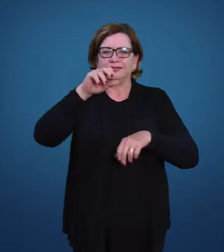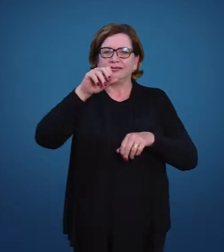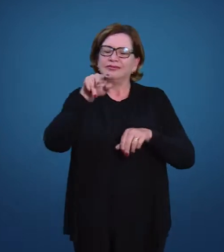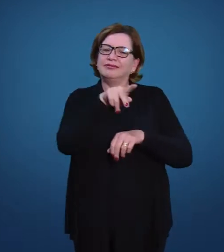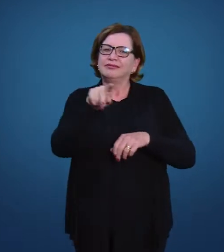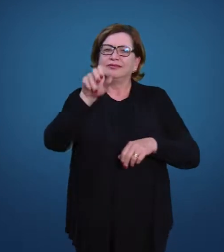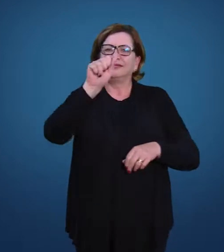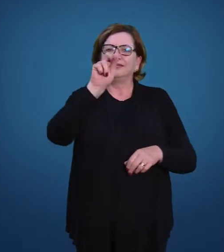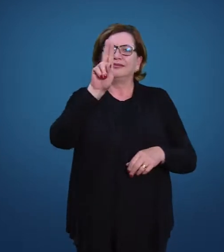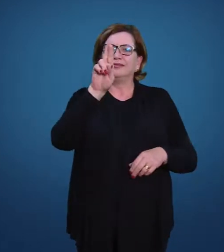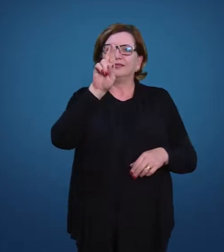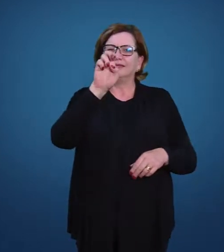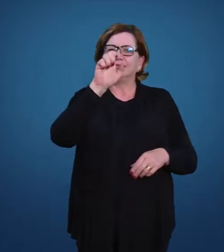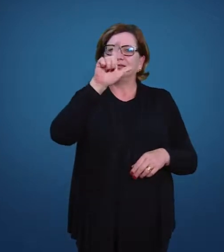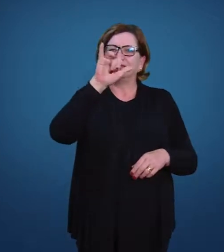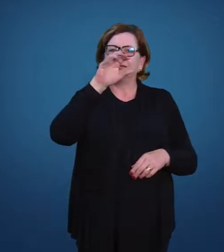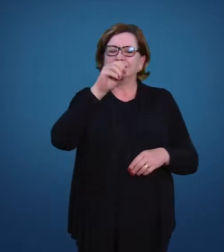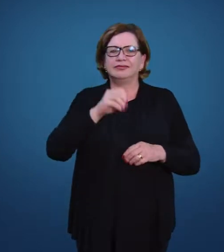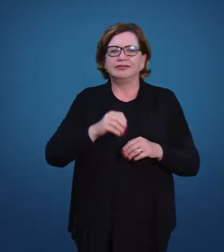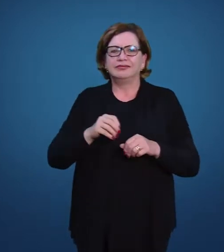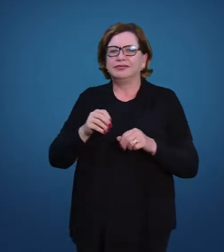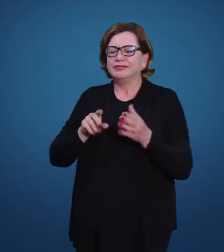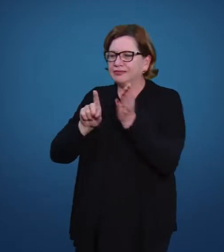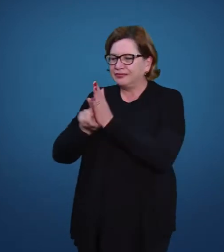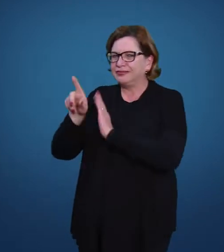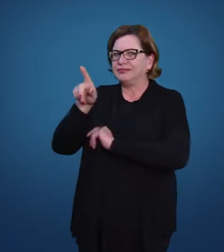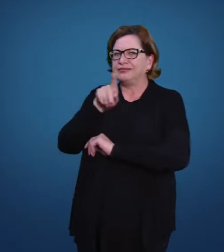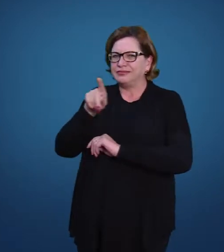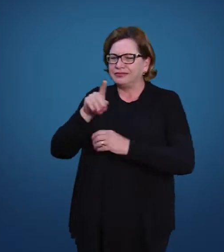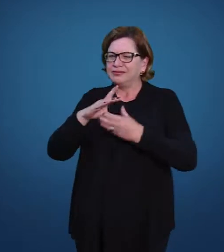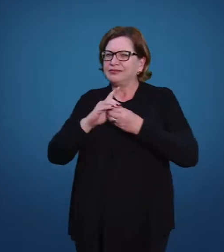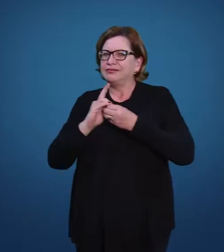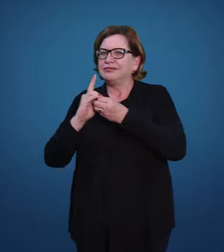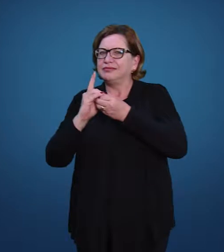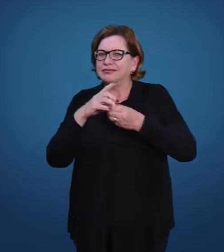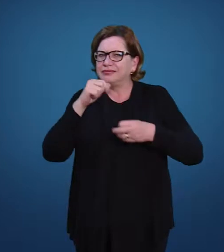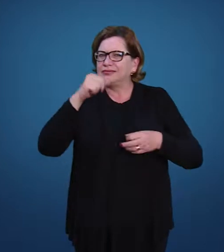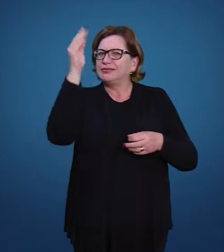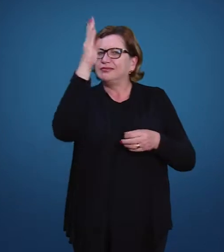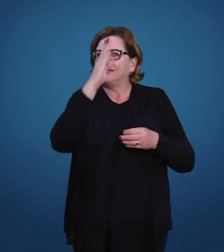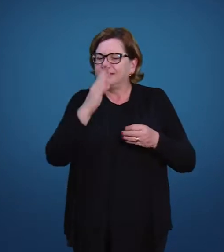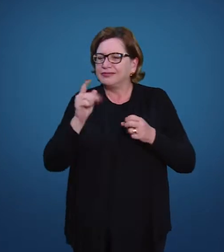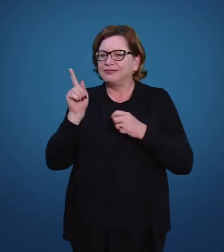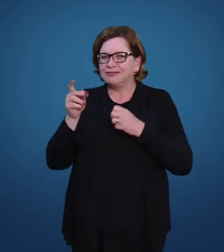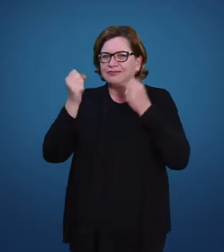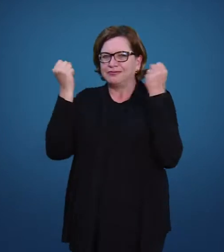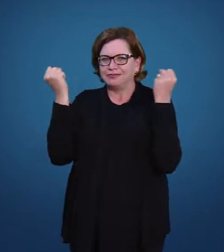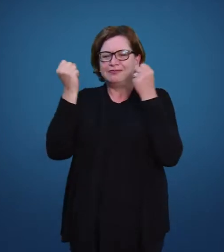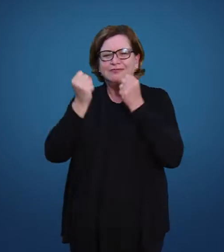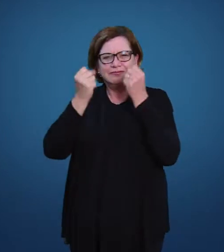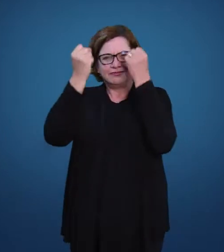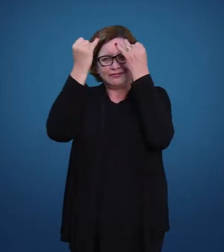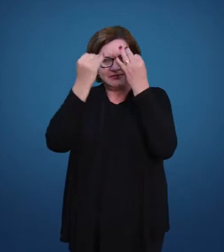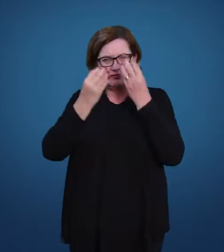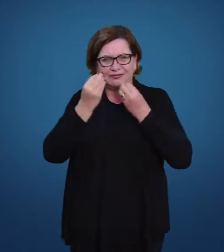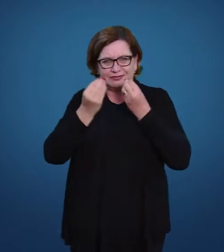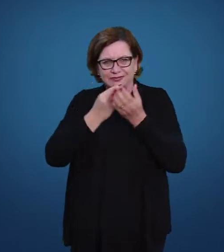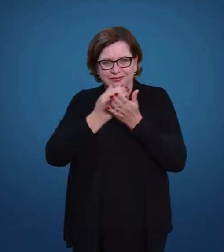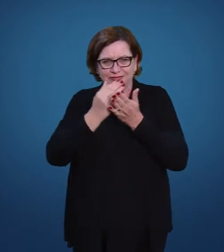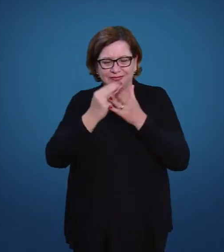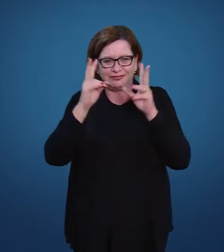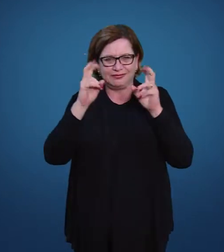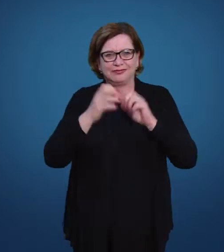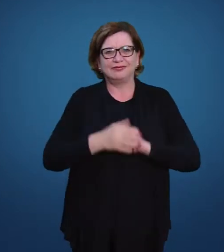Júnior. Professor, a democracia no Brasil, você poderia fazer um panorama geral para a gente entrar nesse assunto?